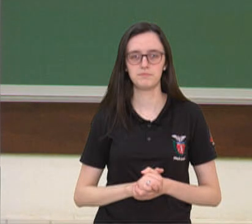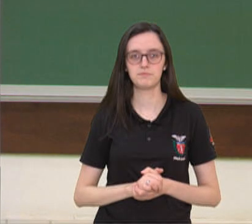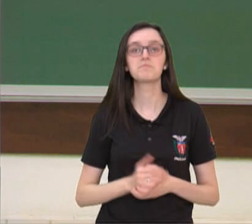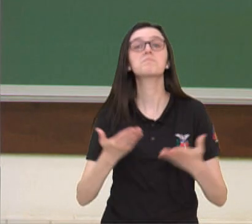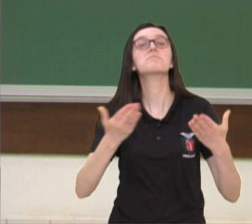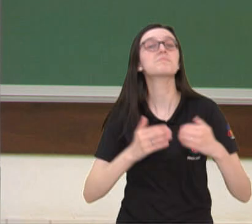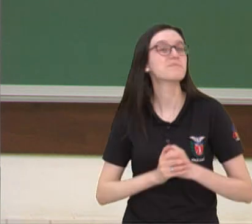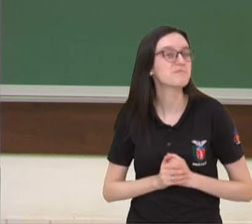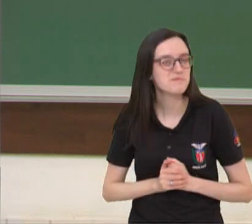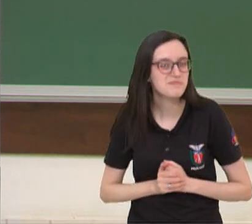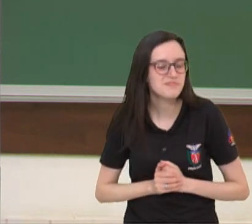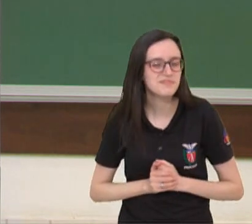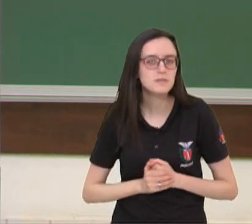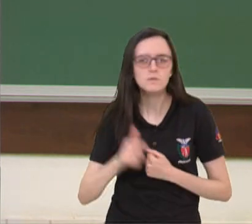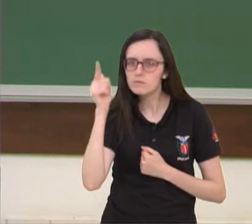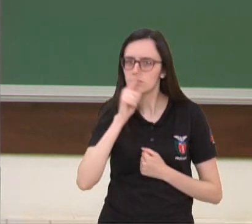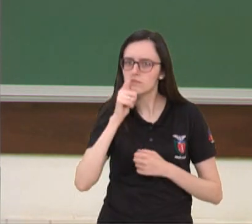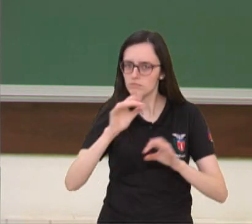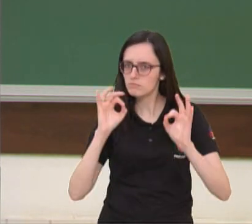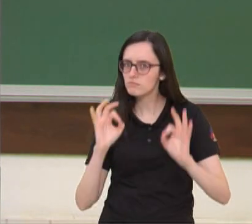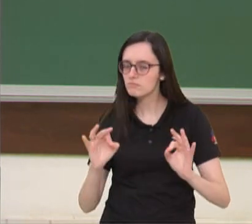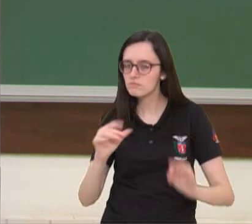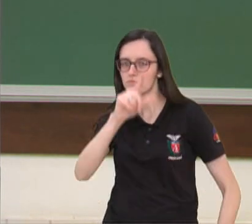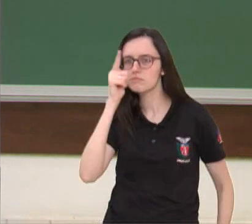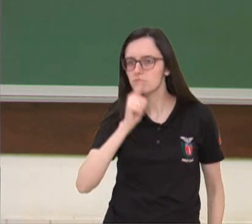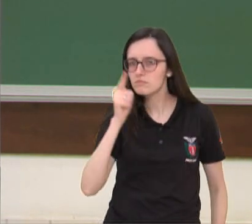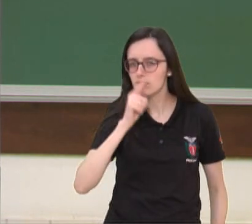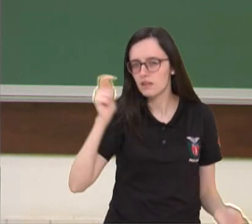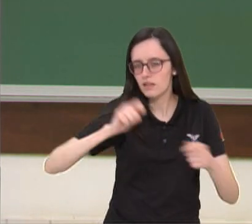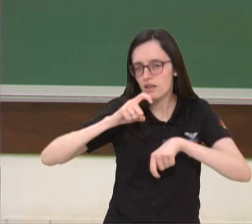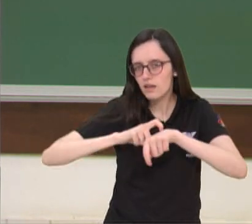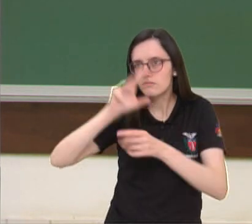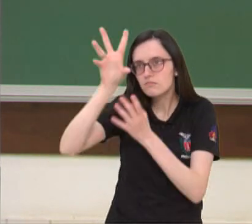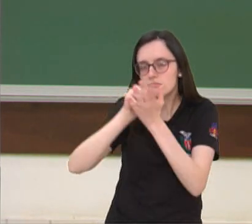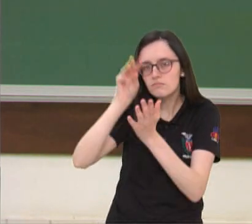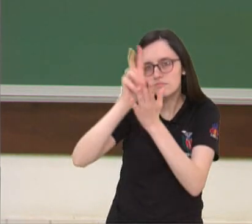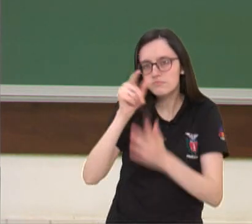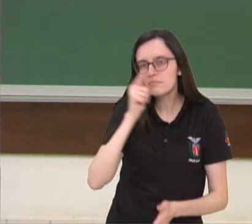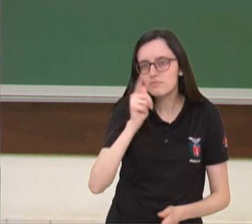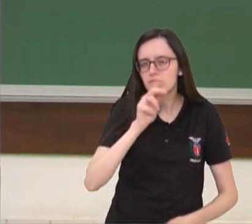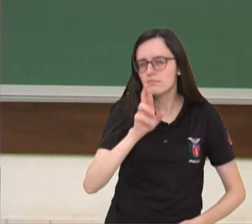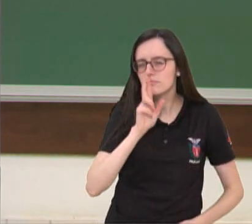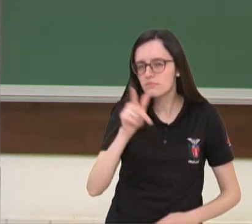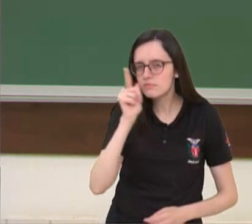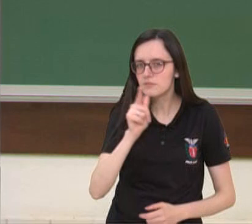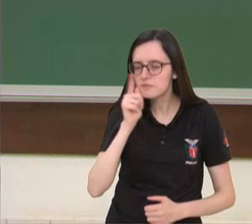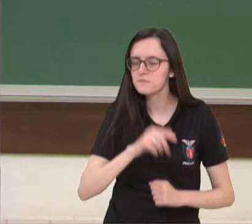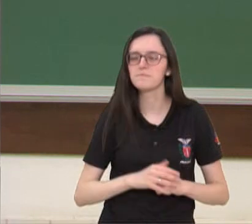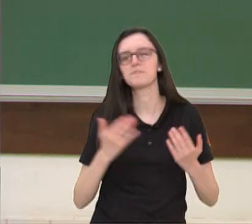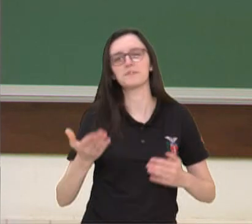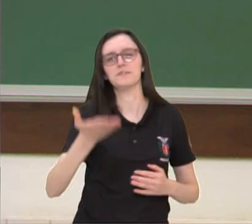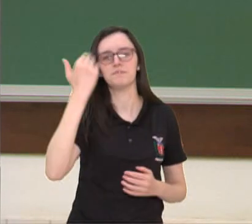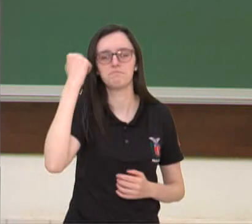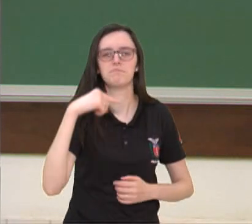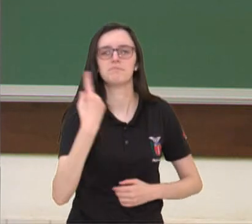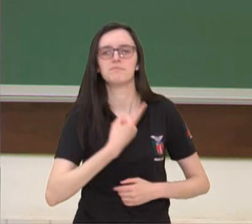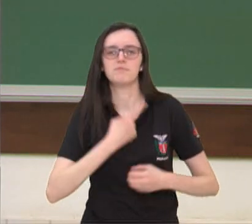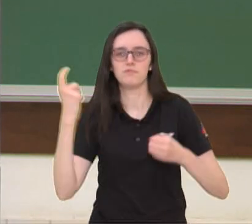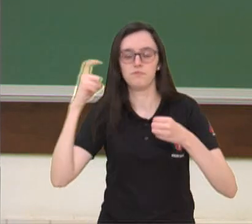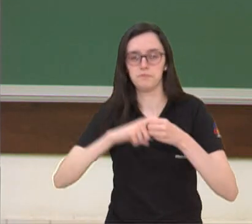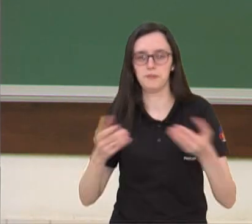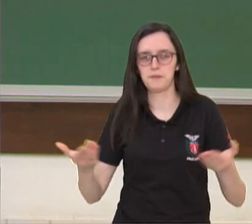E daí, pessoal, deu certo? Conseguiram? Deu tempinho de você copiar, responder? Então vamos retornar